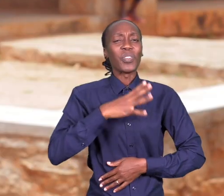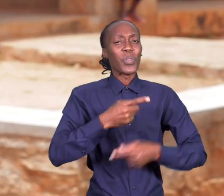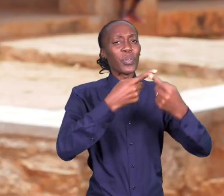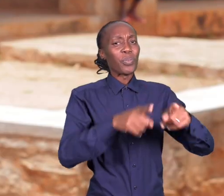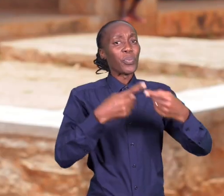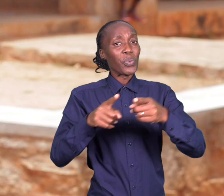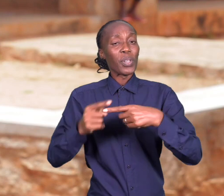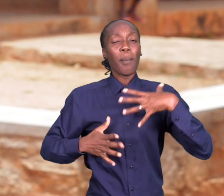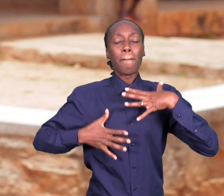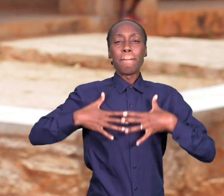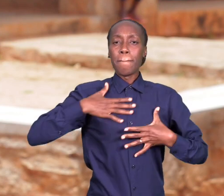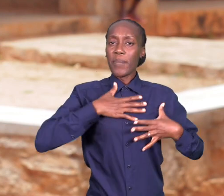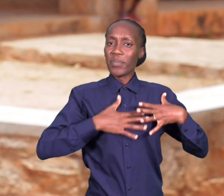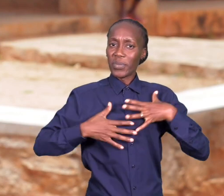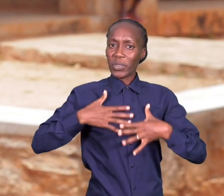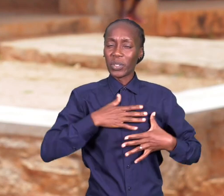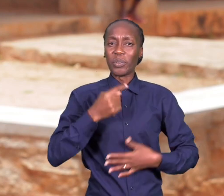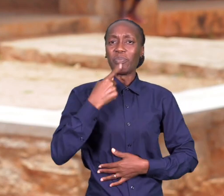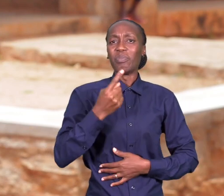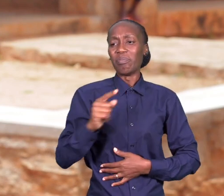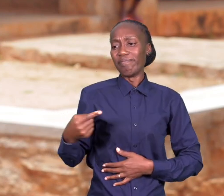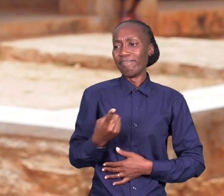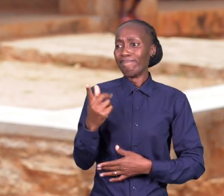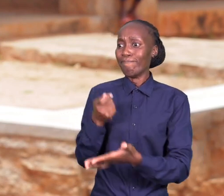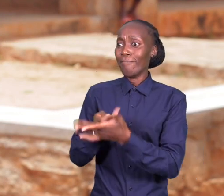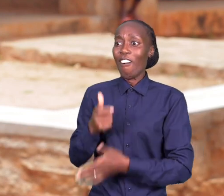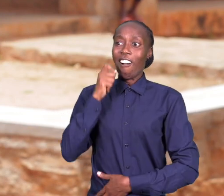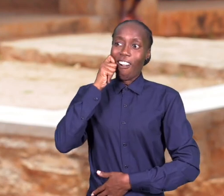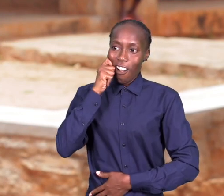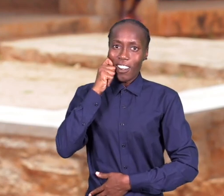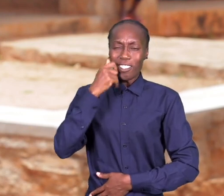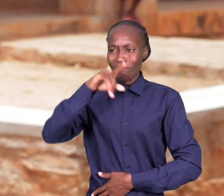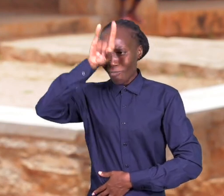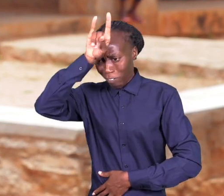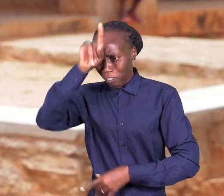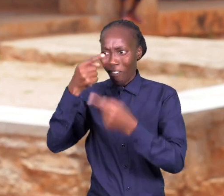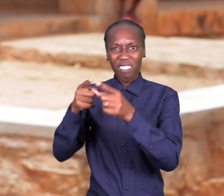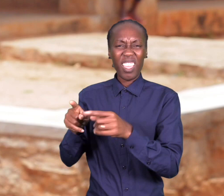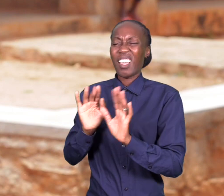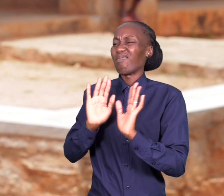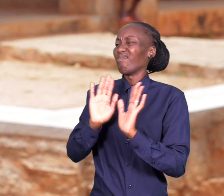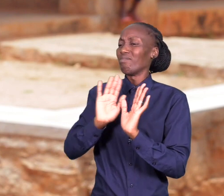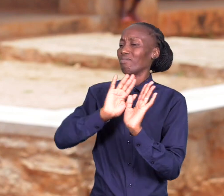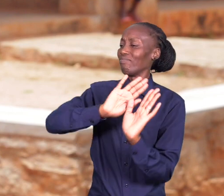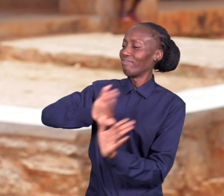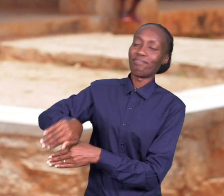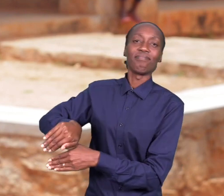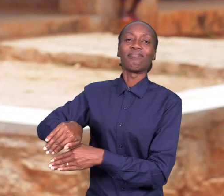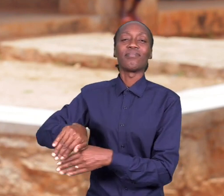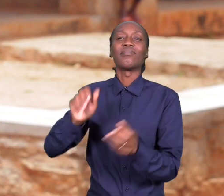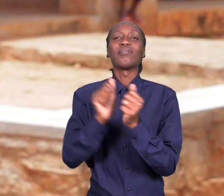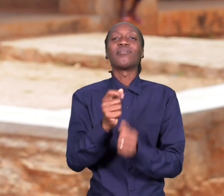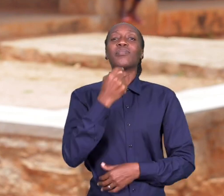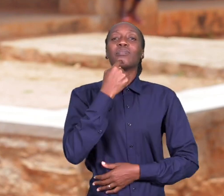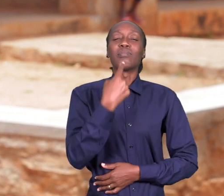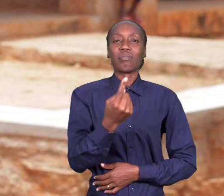nas verduras. Então, não precisamos necessariamente comprar a carne no mercado, ter muito dinheiro para poder investir na nossa